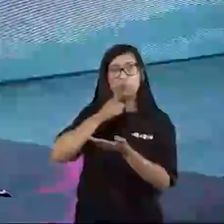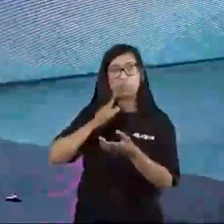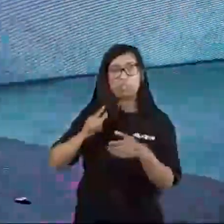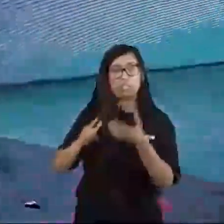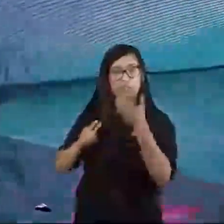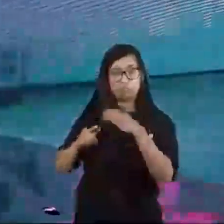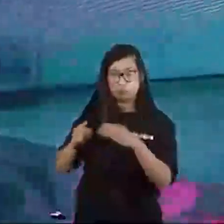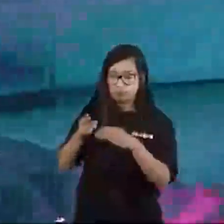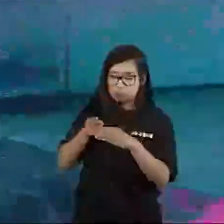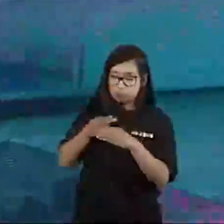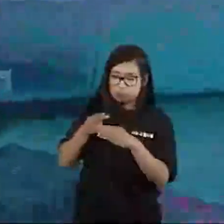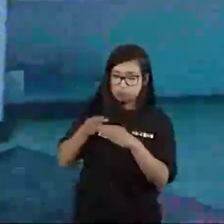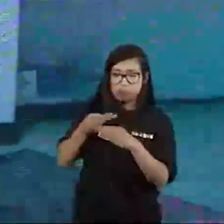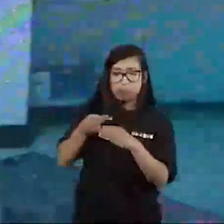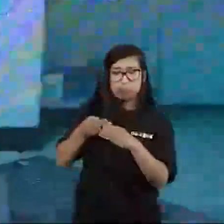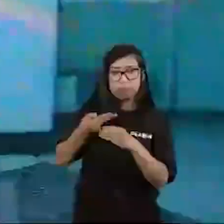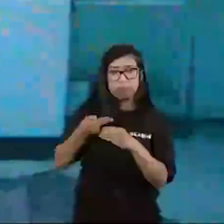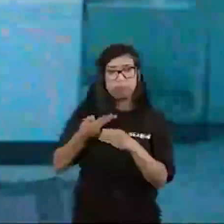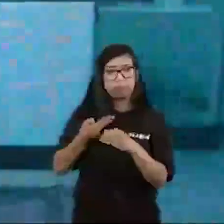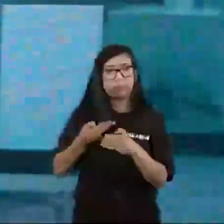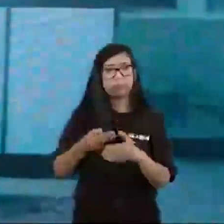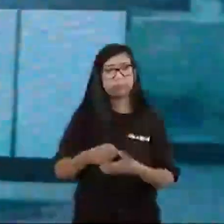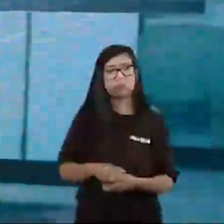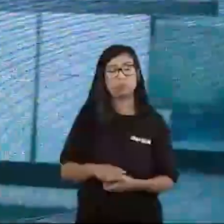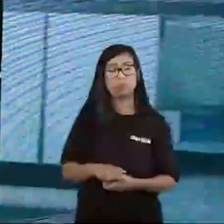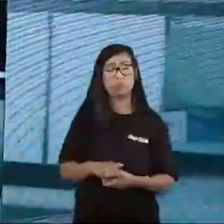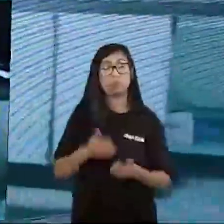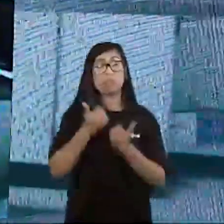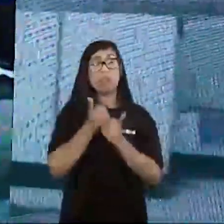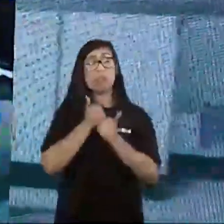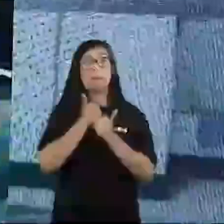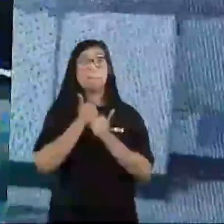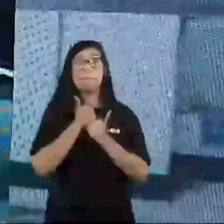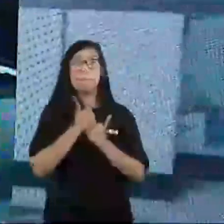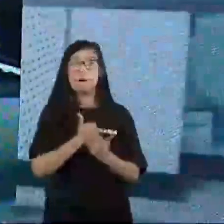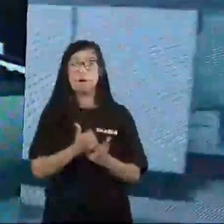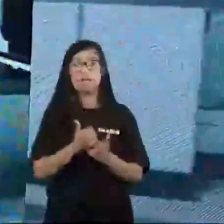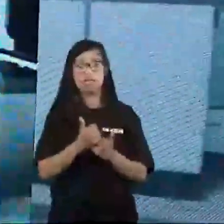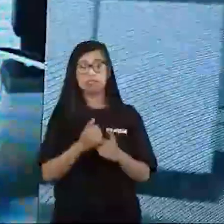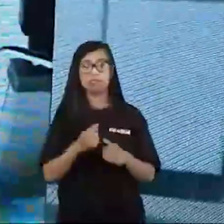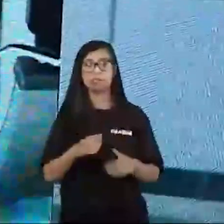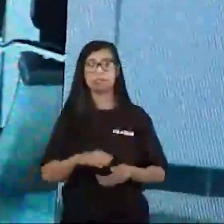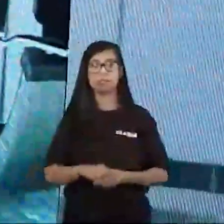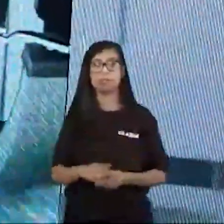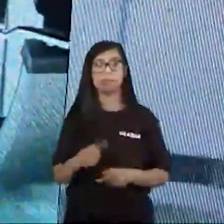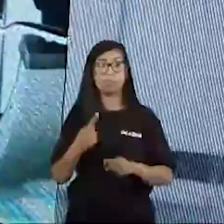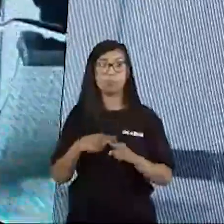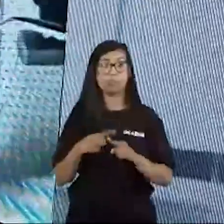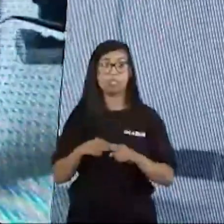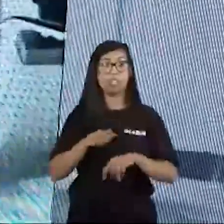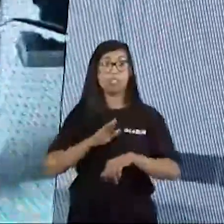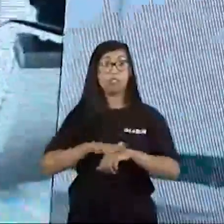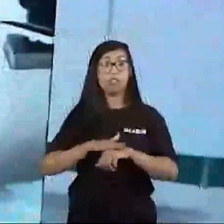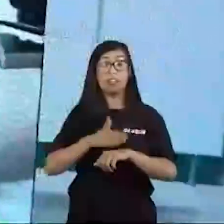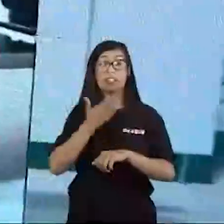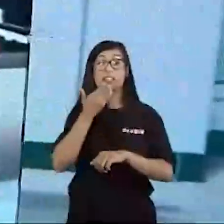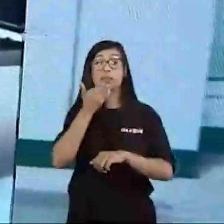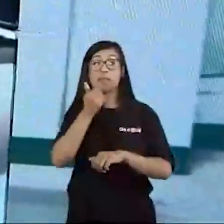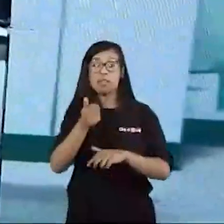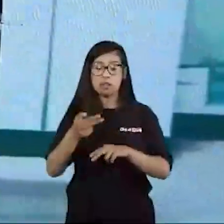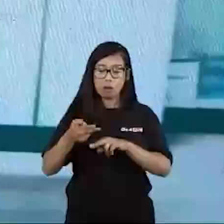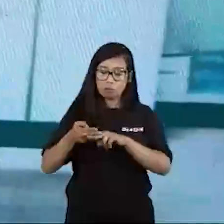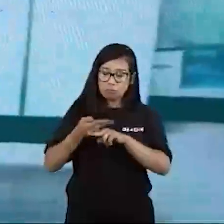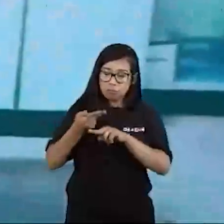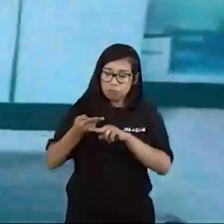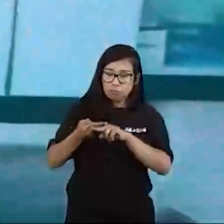também, né? E o uso da espátula, ela nos é muito interessante porque nos ajuda a fazer a melhor coleta. Bom,